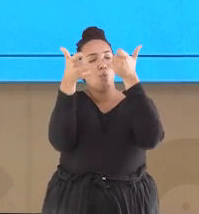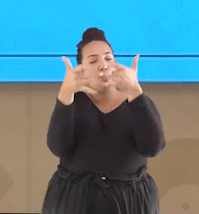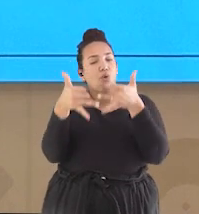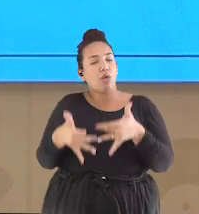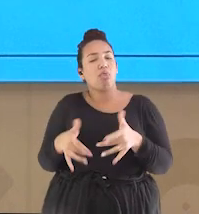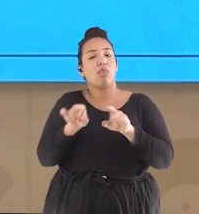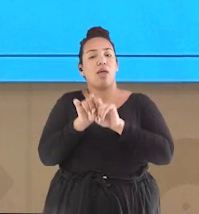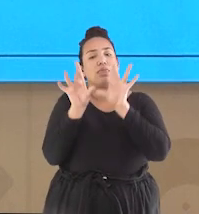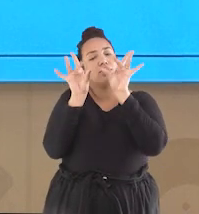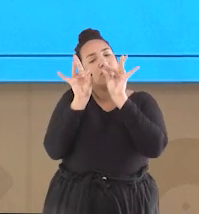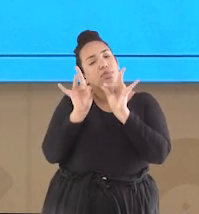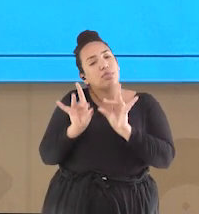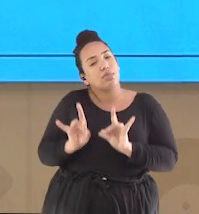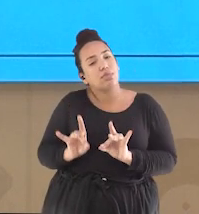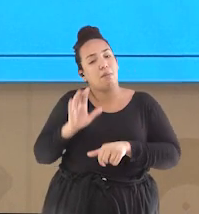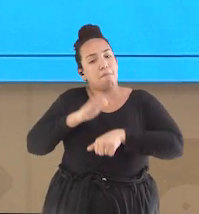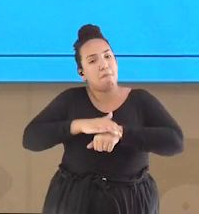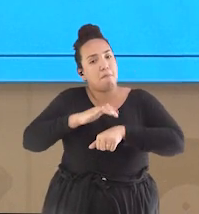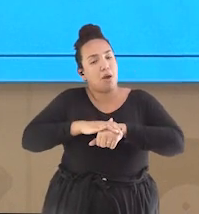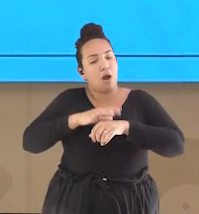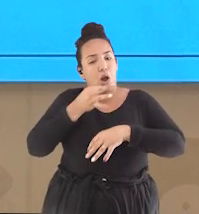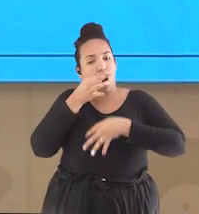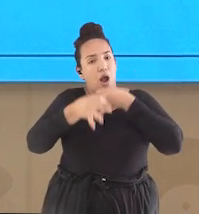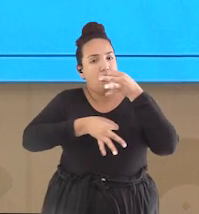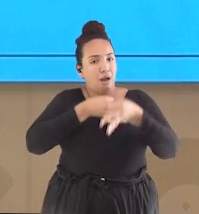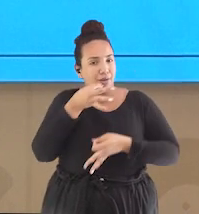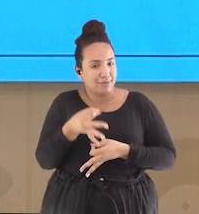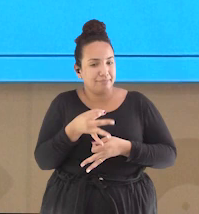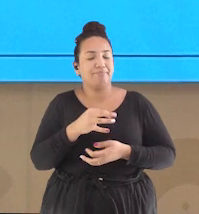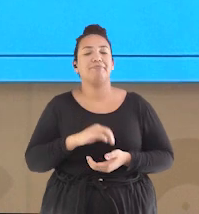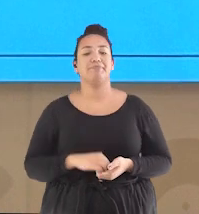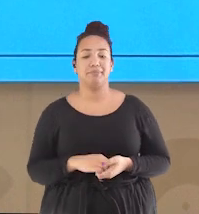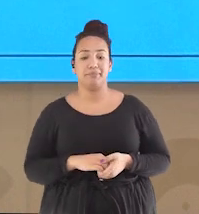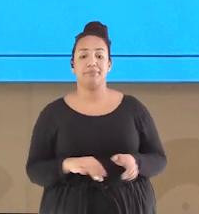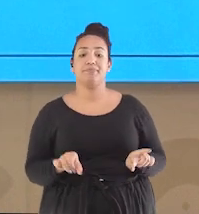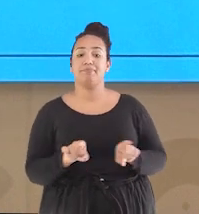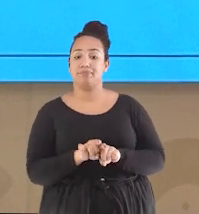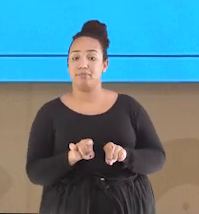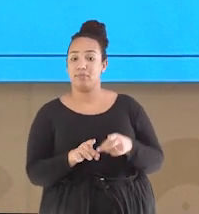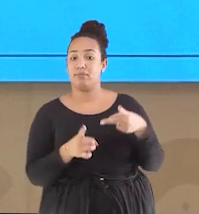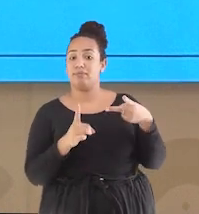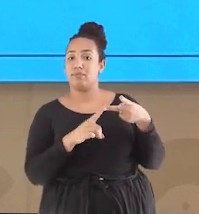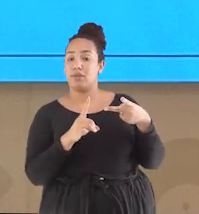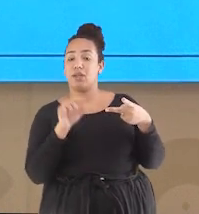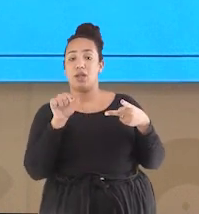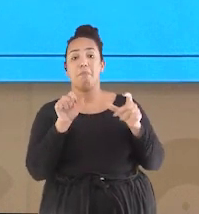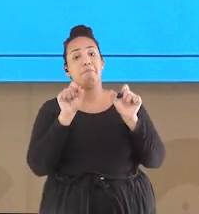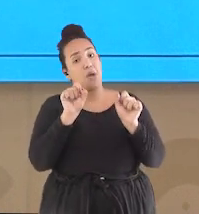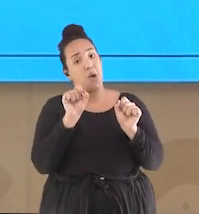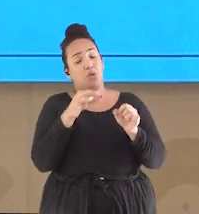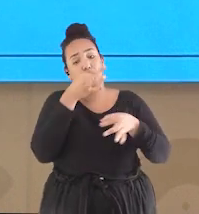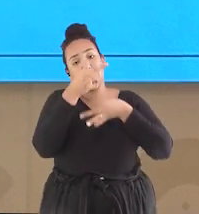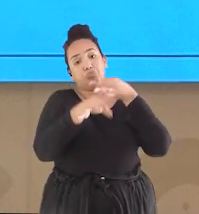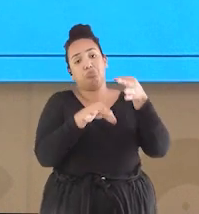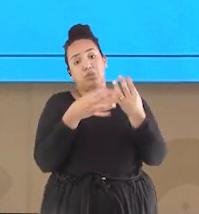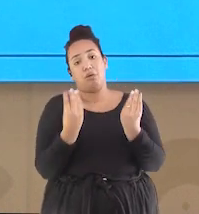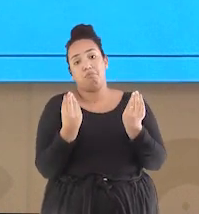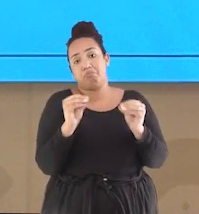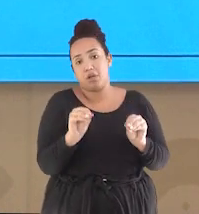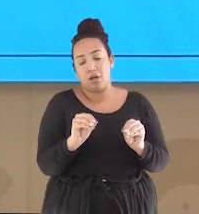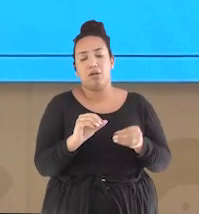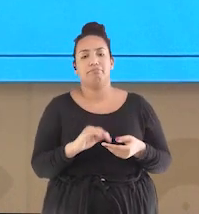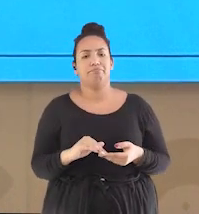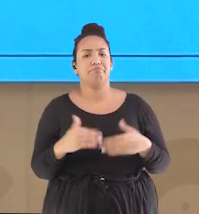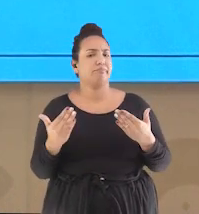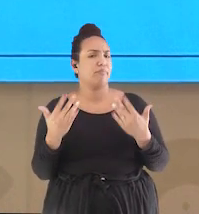e detalha a obra com as suas palavras, dando uma visão geral. A resenha, ela pode ser opinativa. É muito